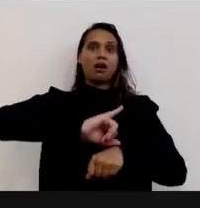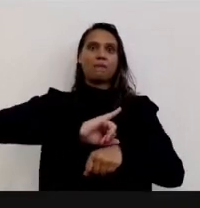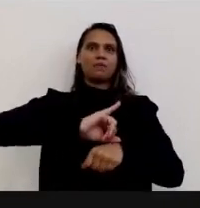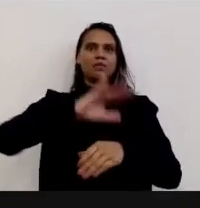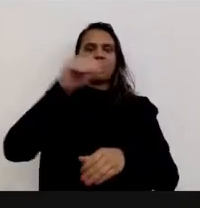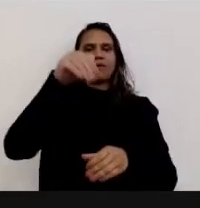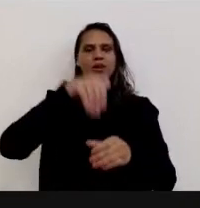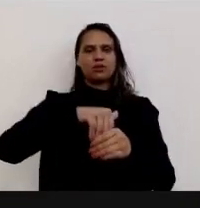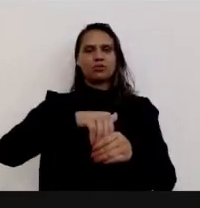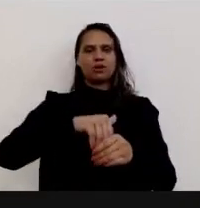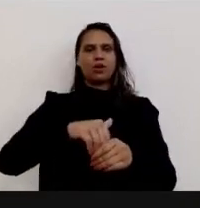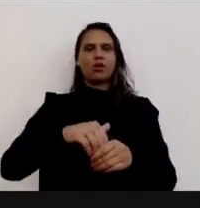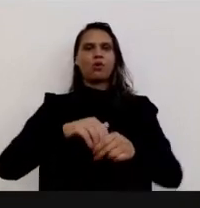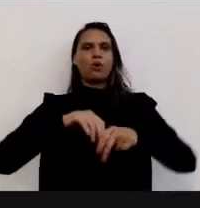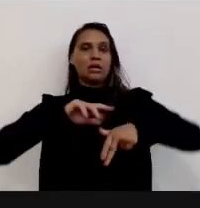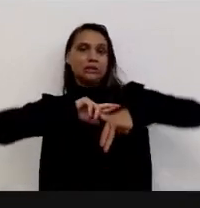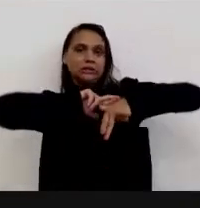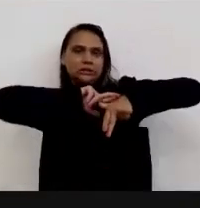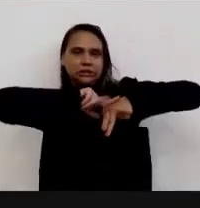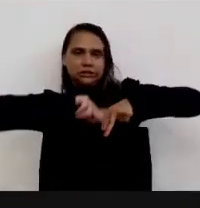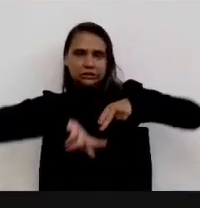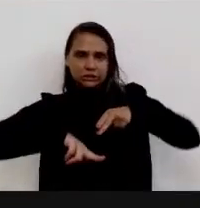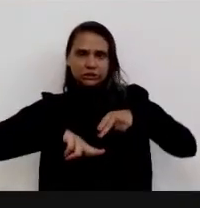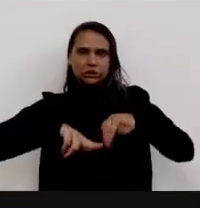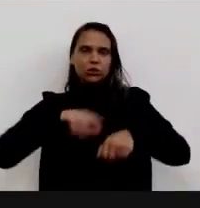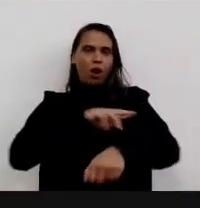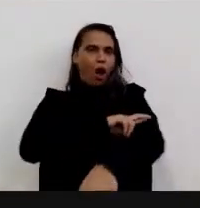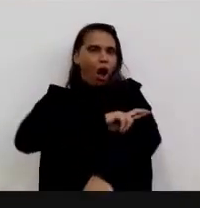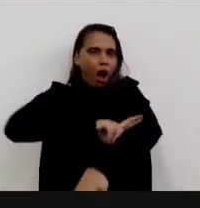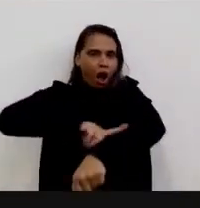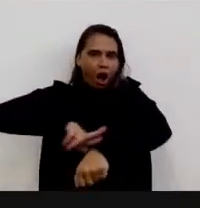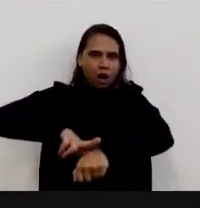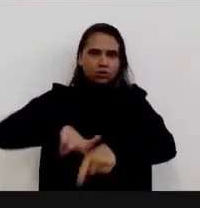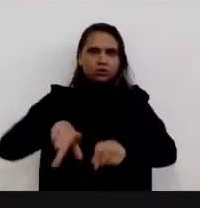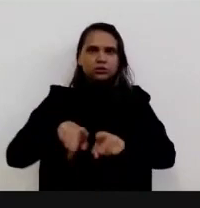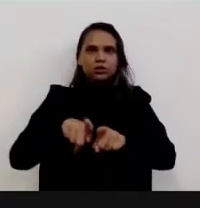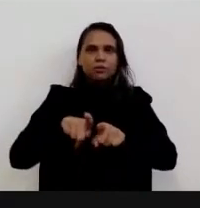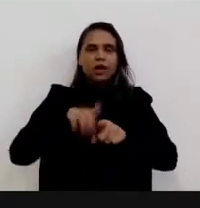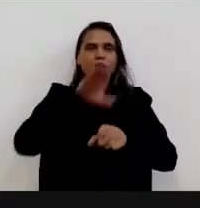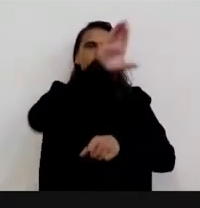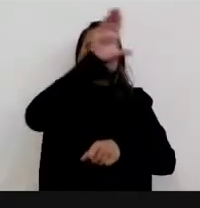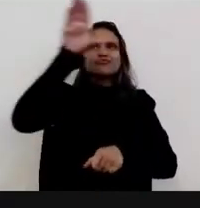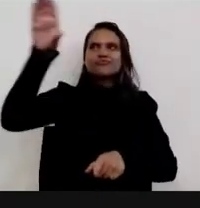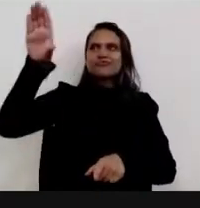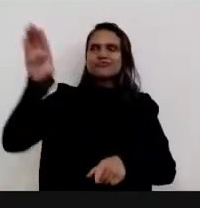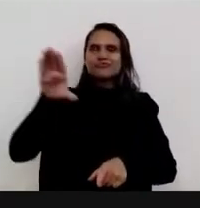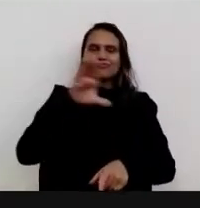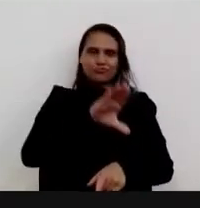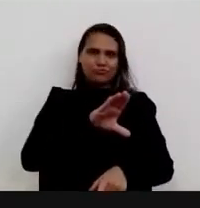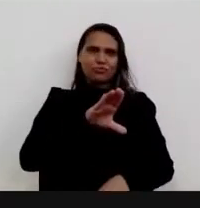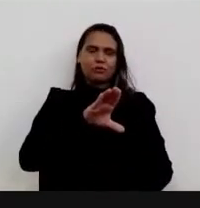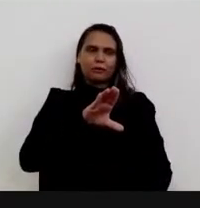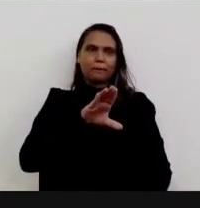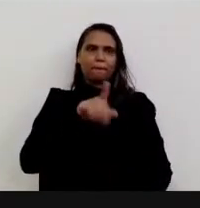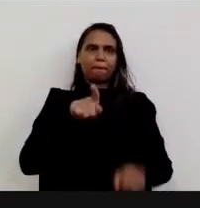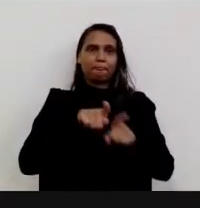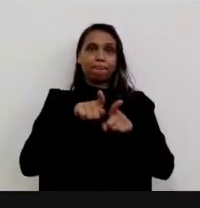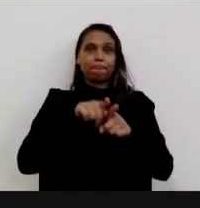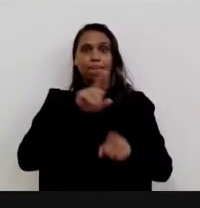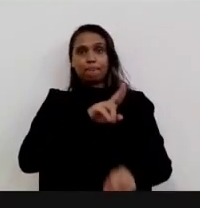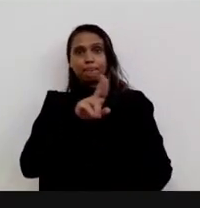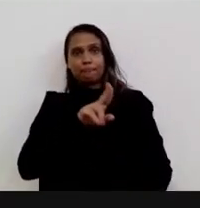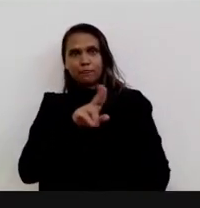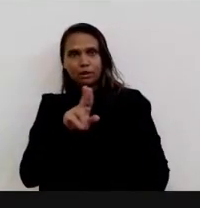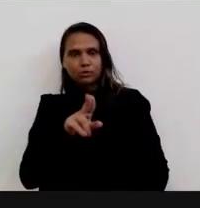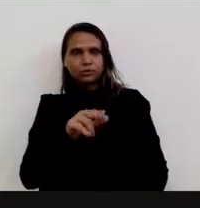Gênero, cor, raça e região geográfica. E técnicas, por enquanto, a gente usou a regressão logística binomial e decisão em